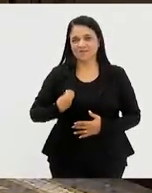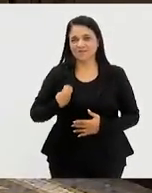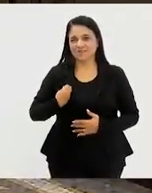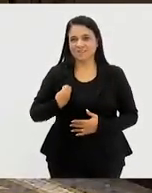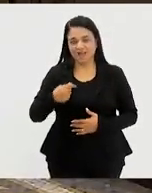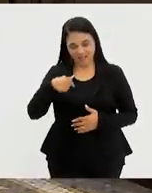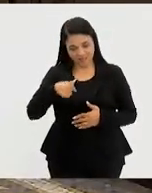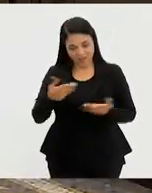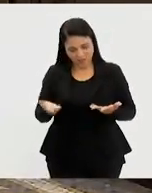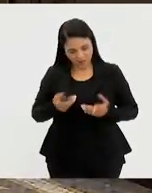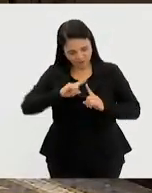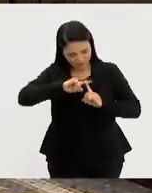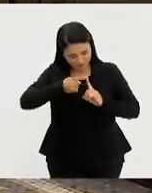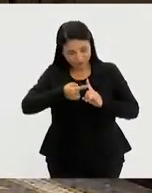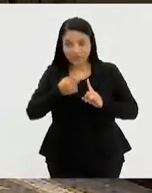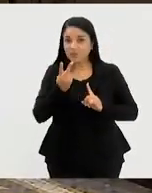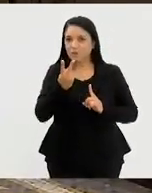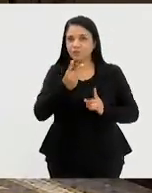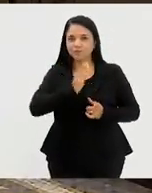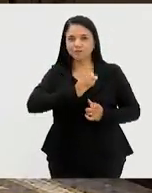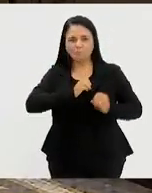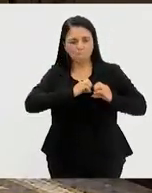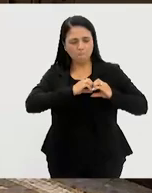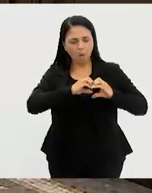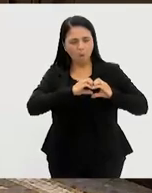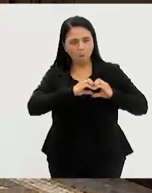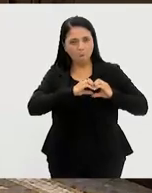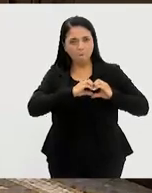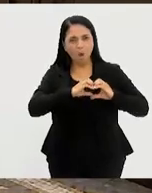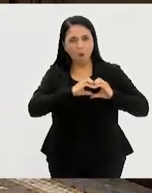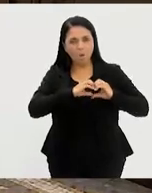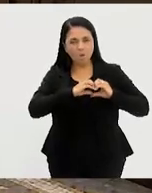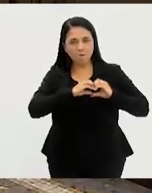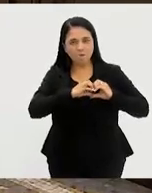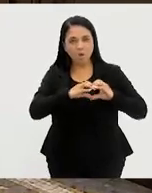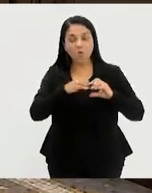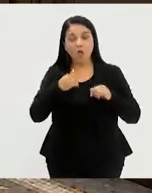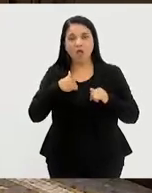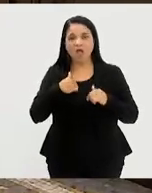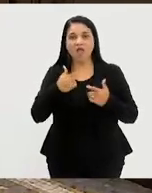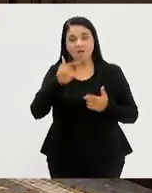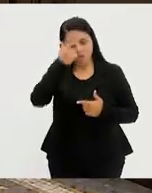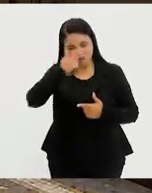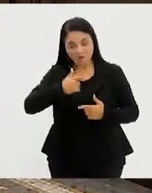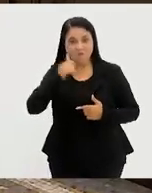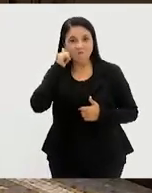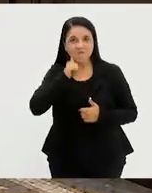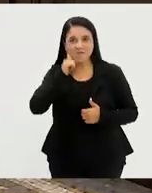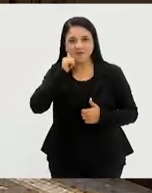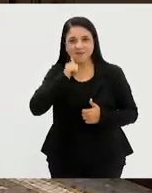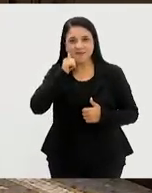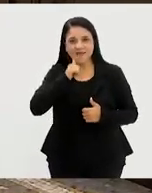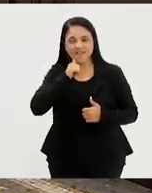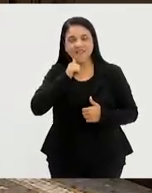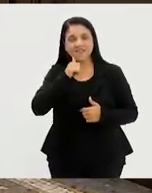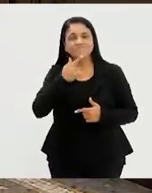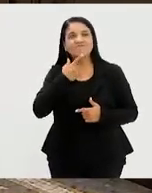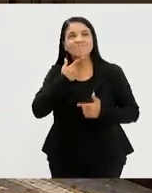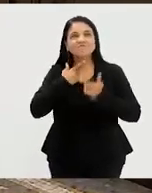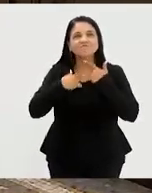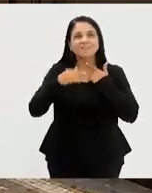Corações E isso não é qualquer coisa para nós mulheres que temos que ter os nossos desejos